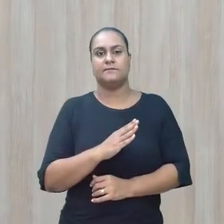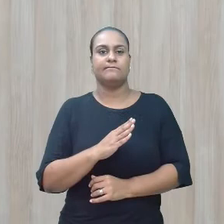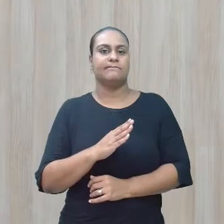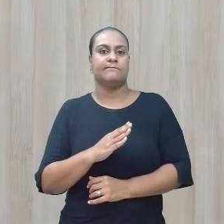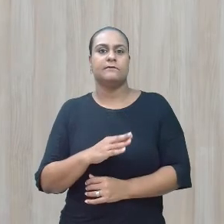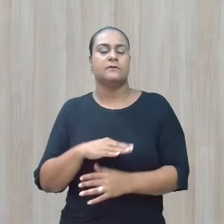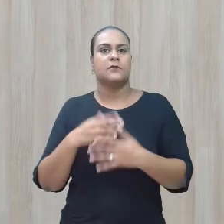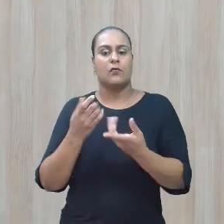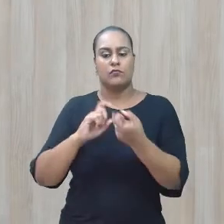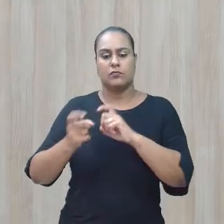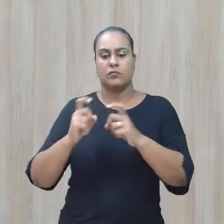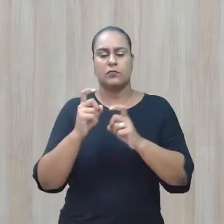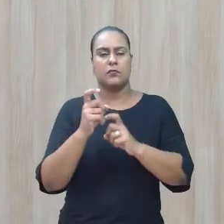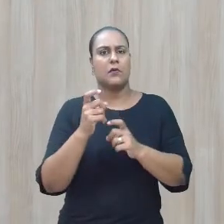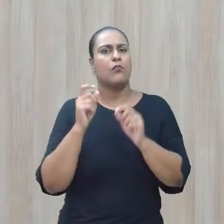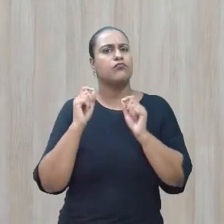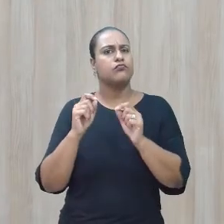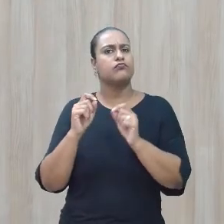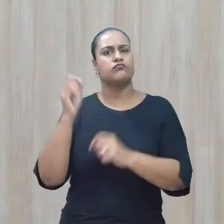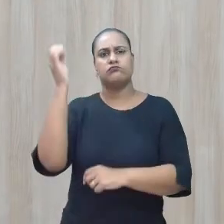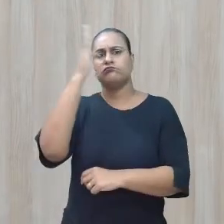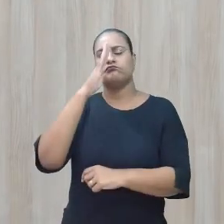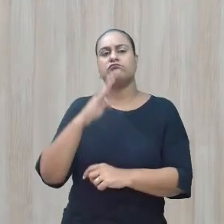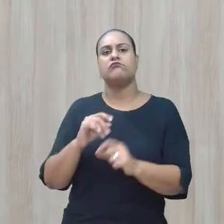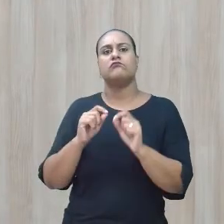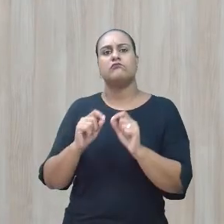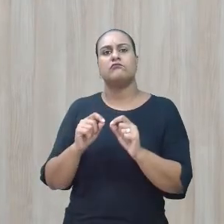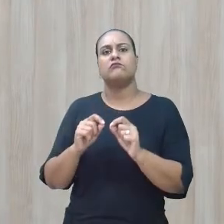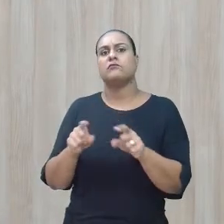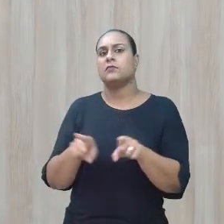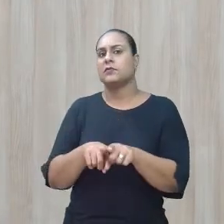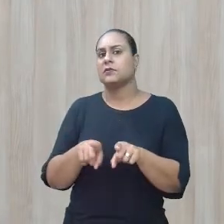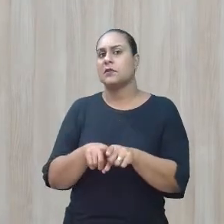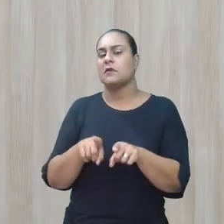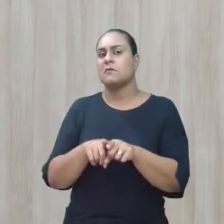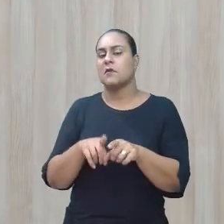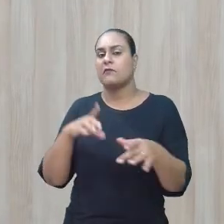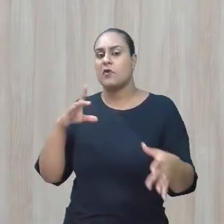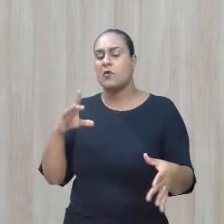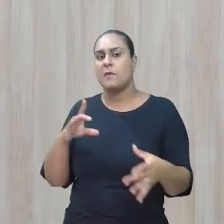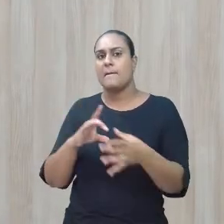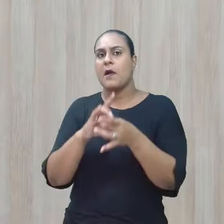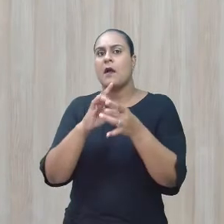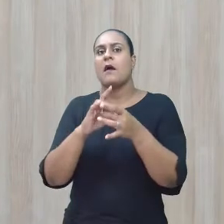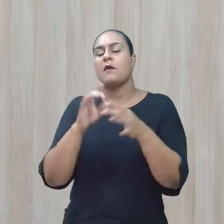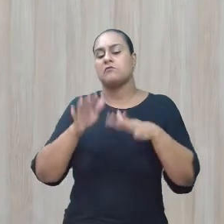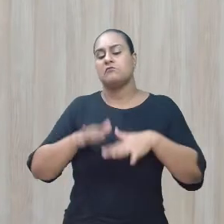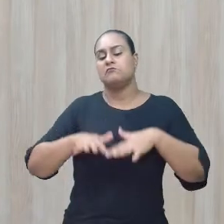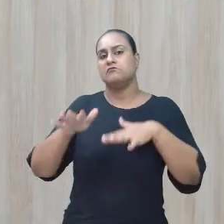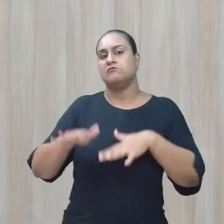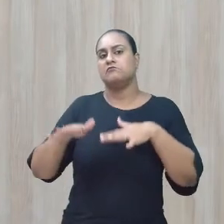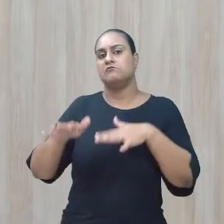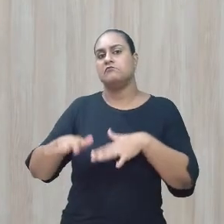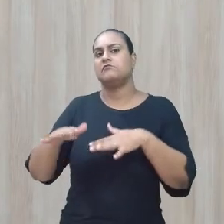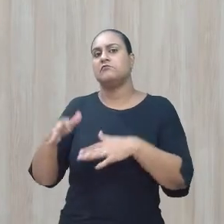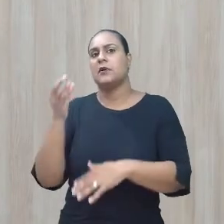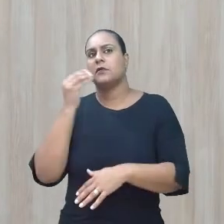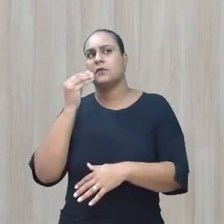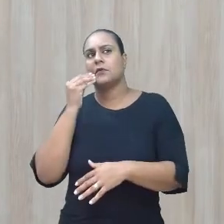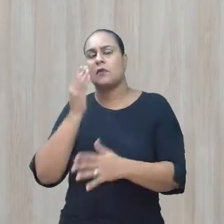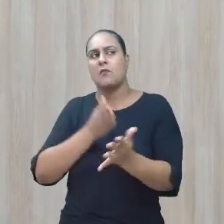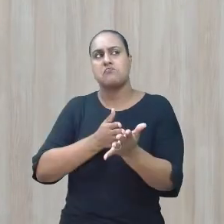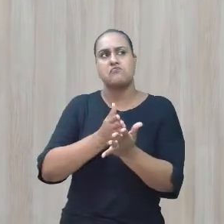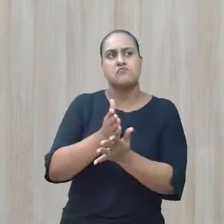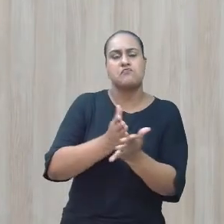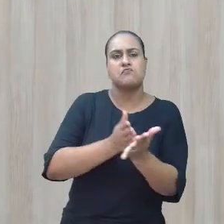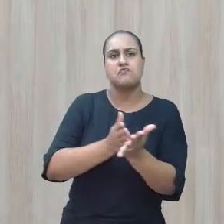enfim, da discussão sobre o que vai ser o Brasil, né, eles vão também se incorporar aos movimentos e aí vão tentar direcionar para o que eles